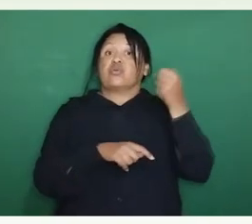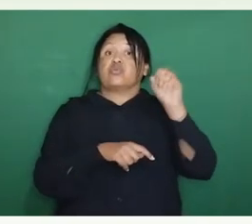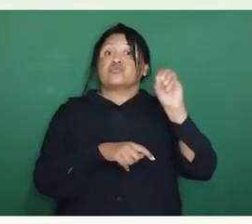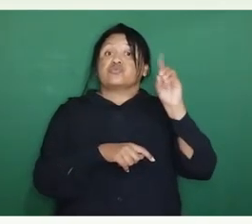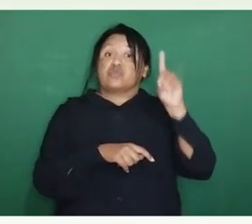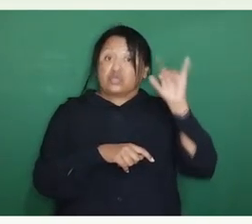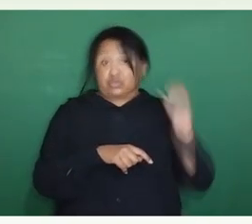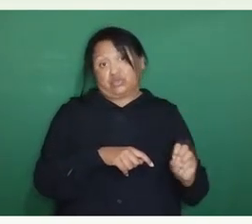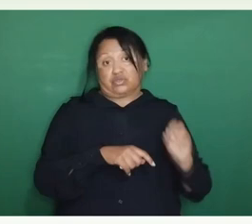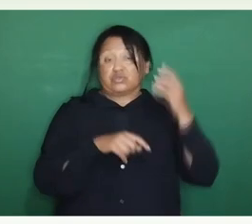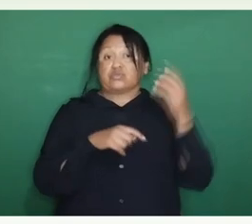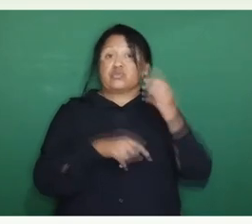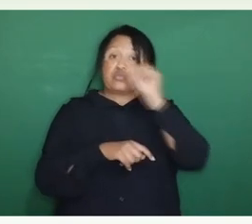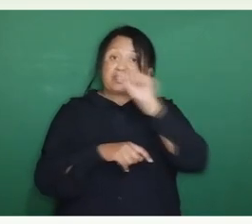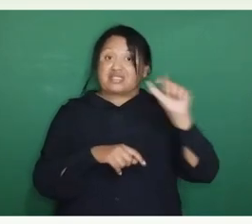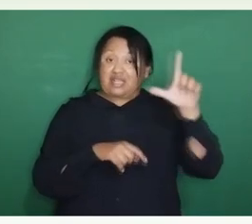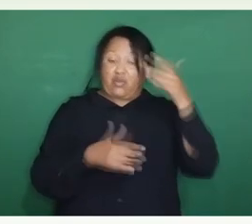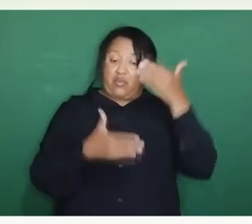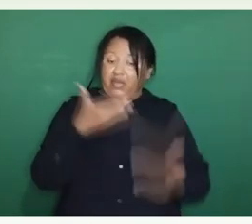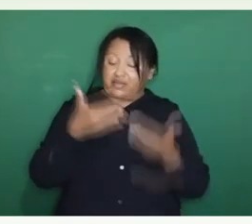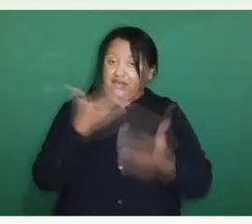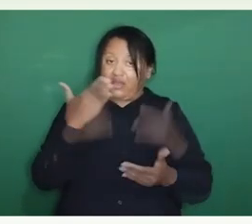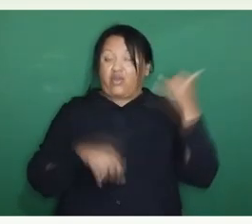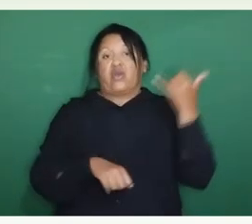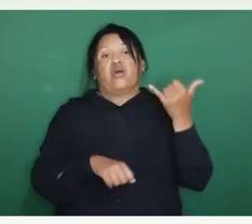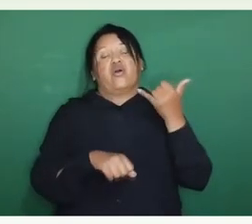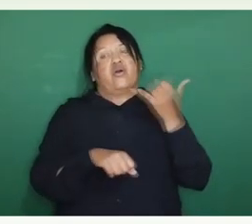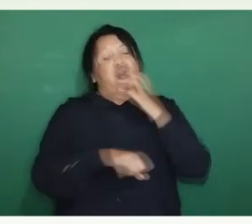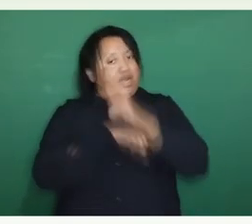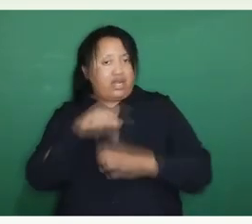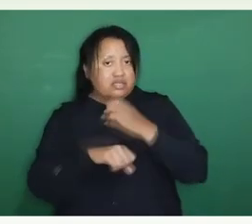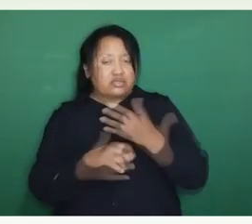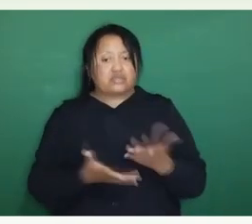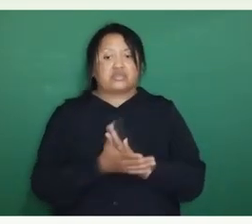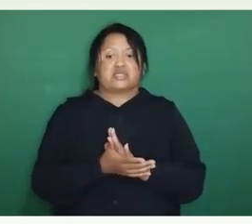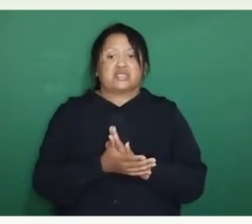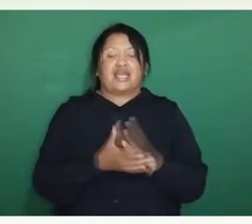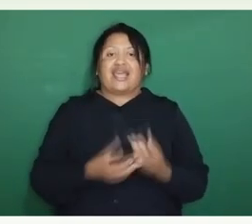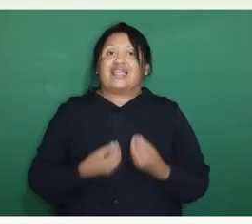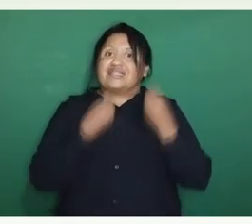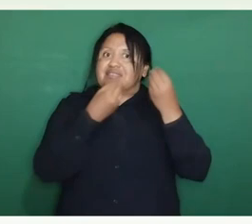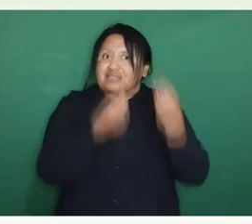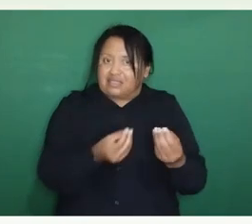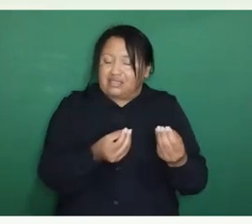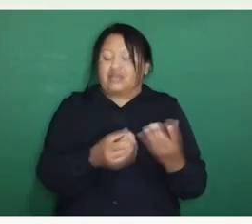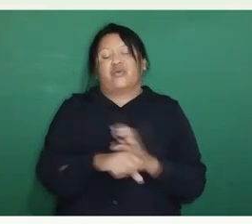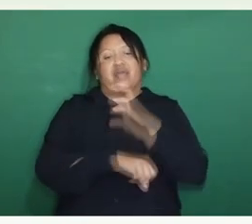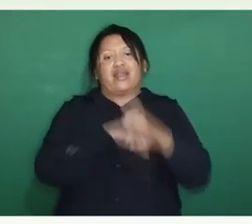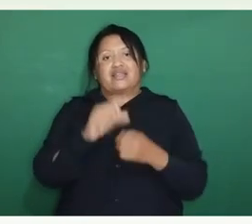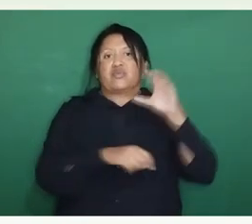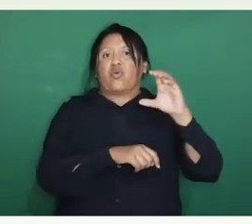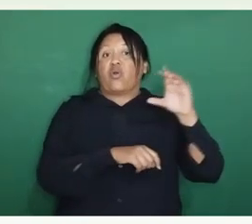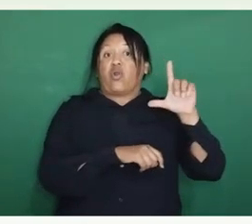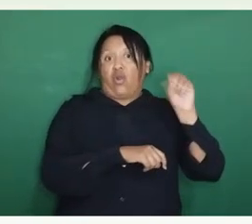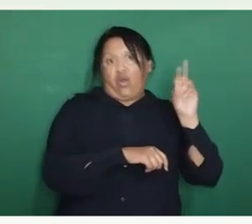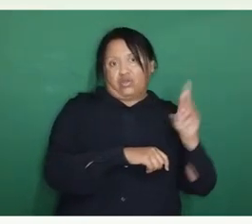perderam elétron né o sol de que ele perde um elétron ele do Eletro para o cloro Tá certo então se ele perde